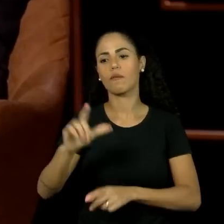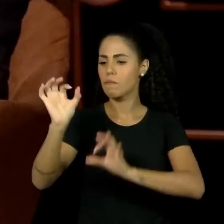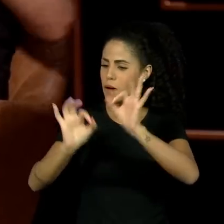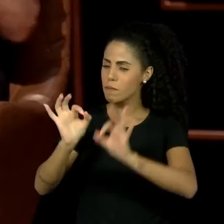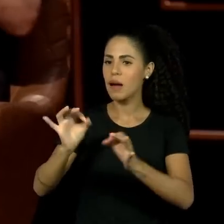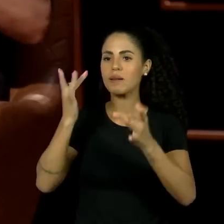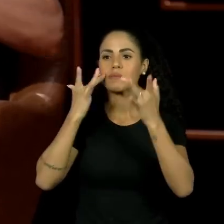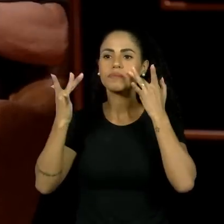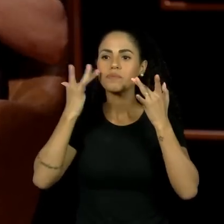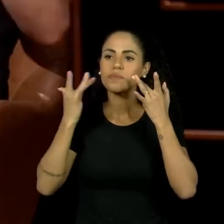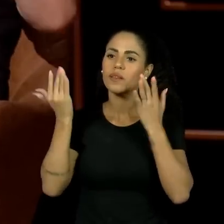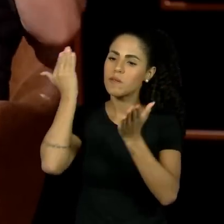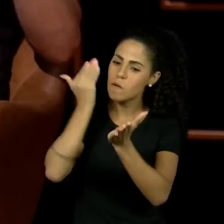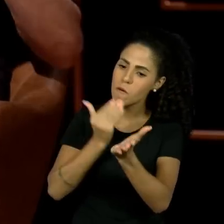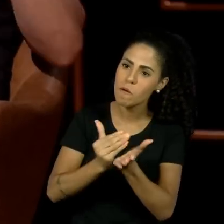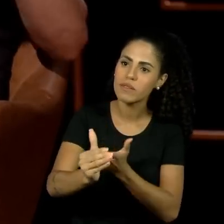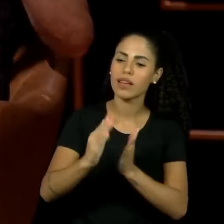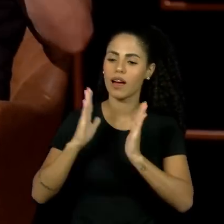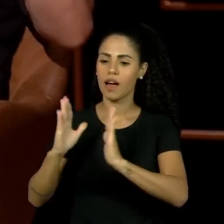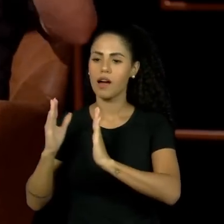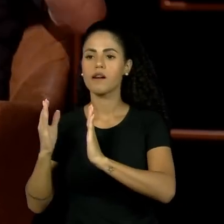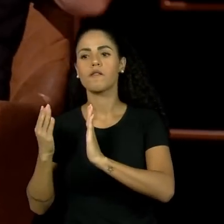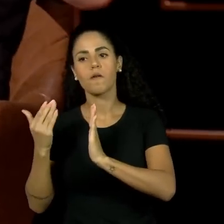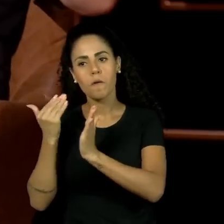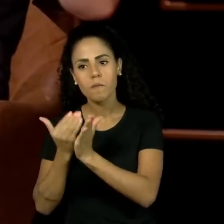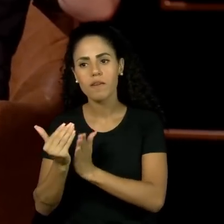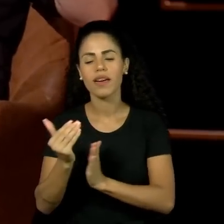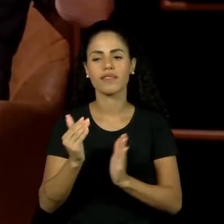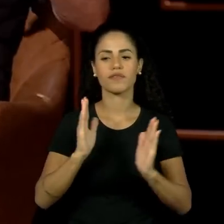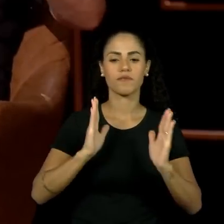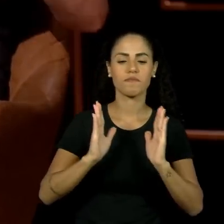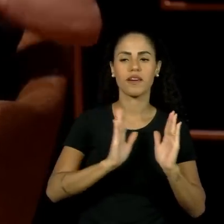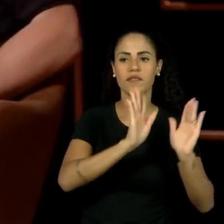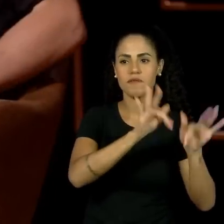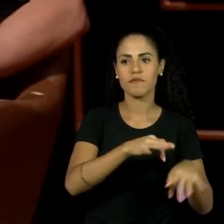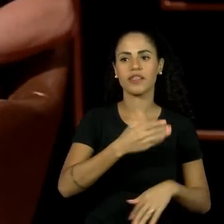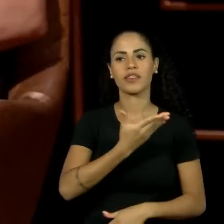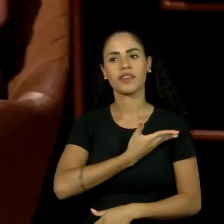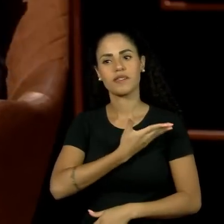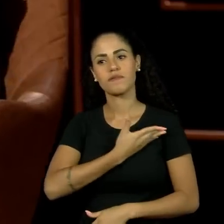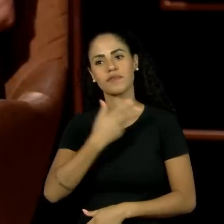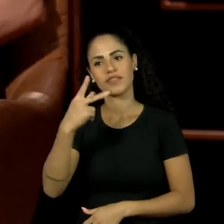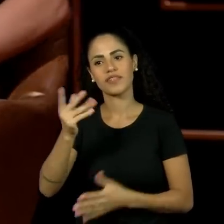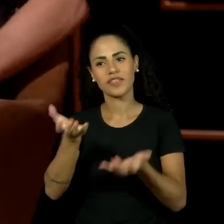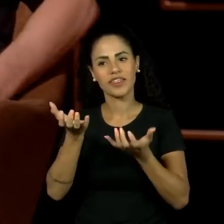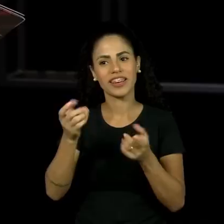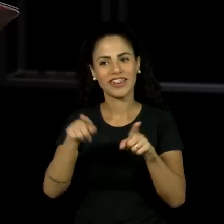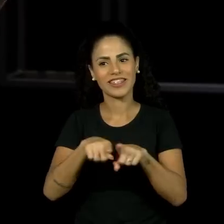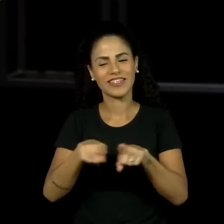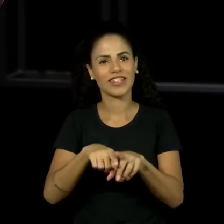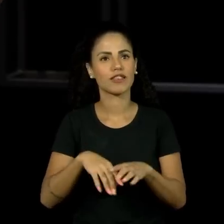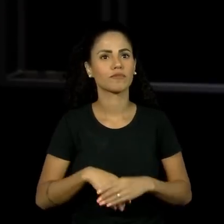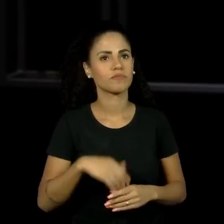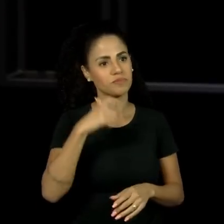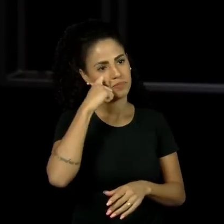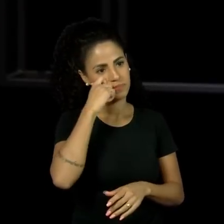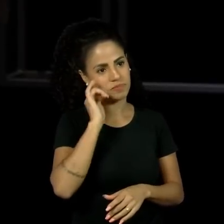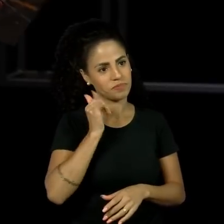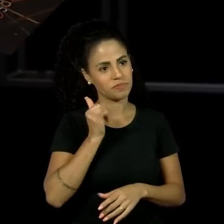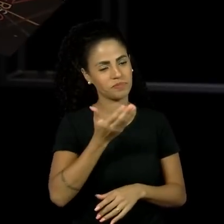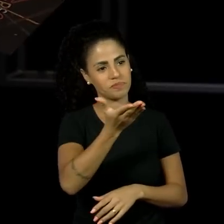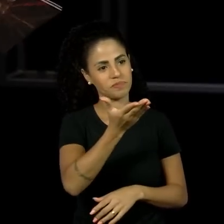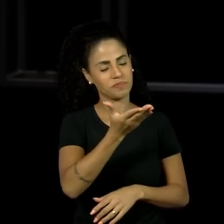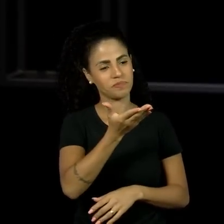peça desde o início. Também quero muito ser seu amigo. Claro que não podia faltar o depoimento dessa sua